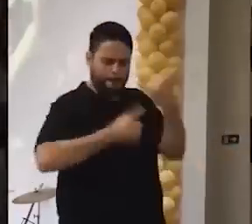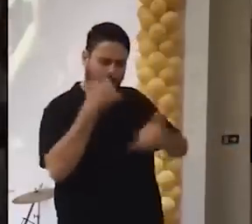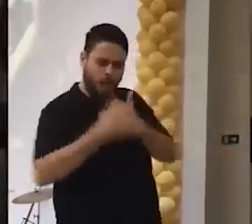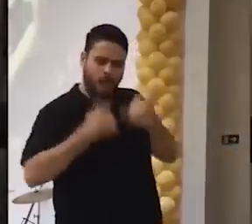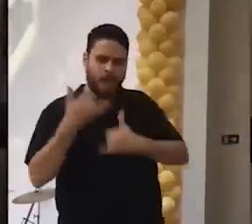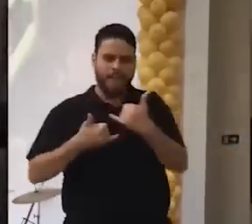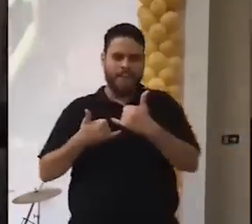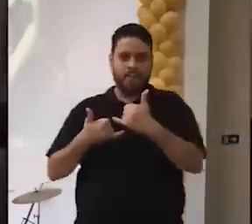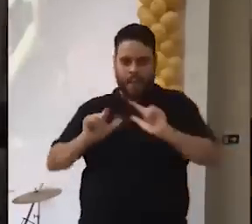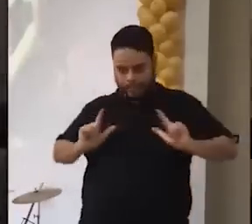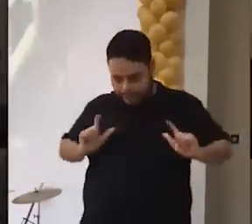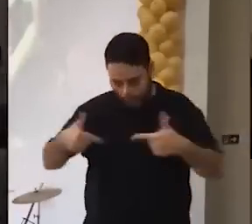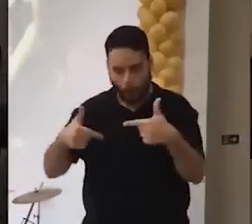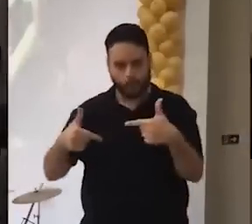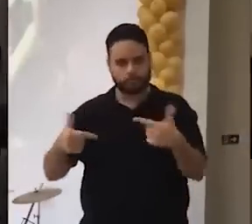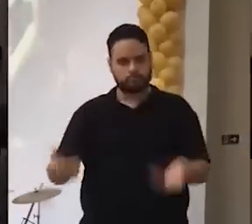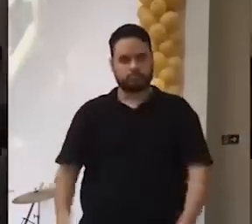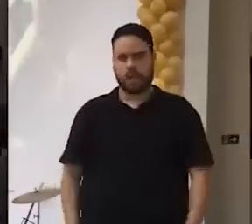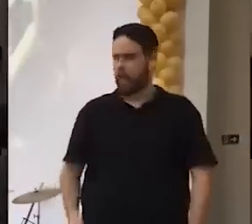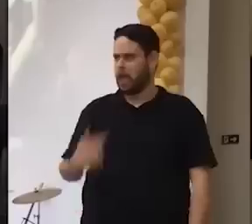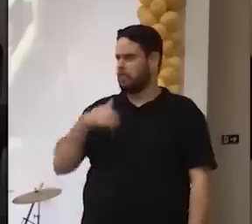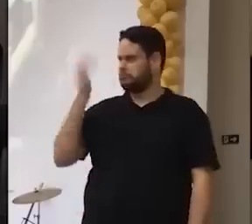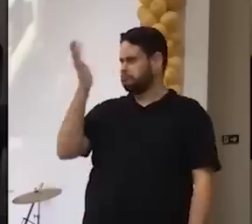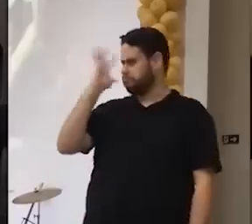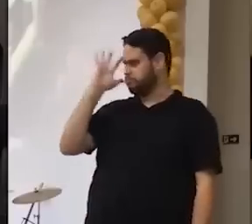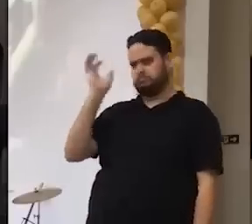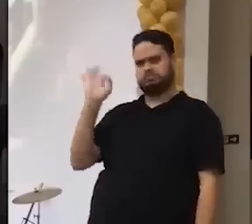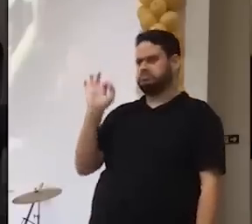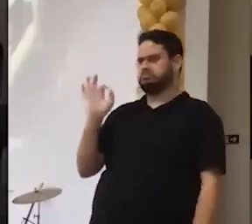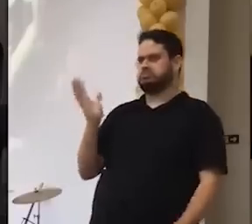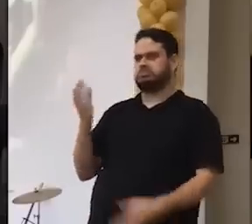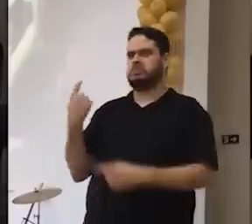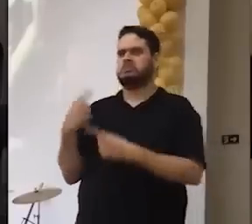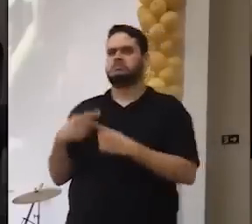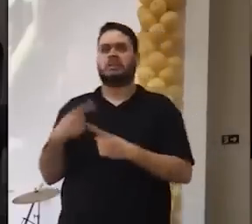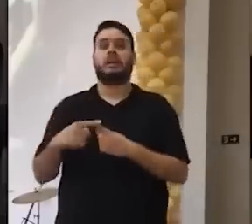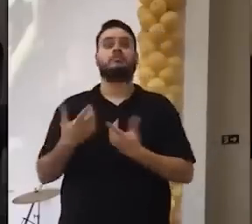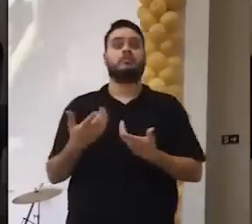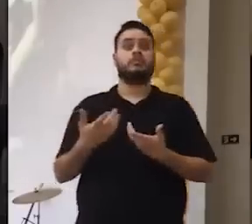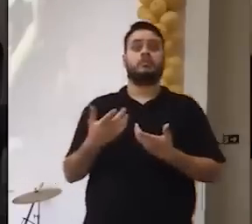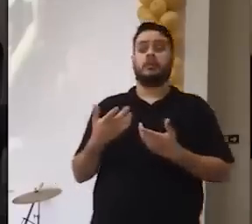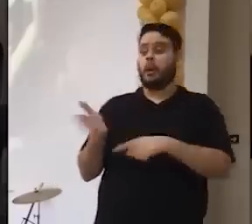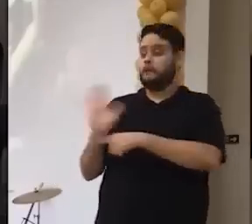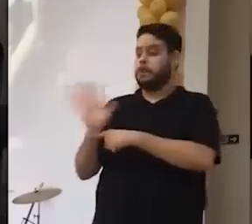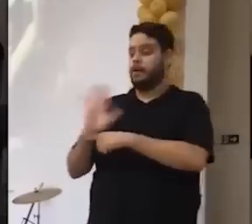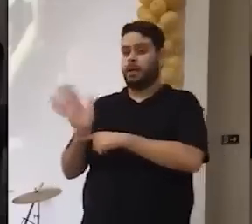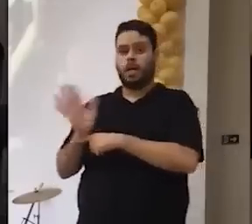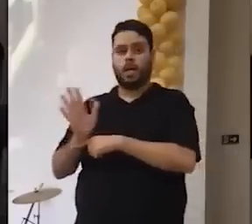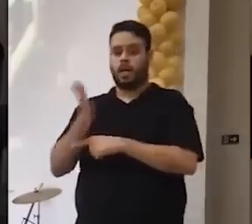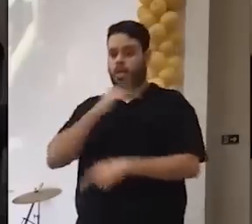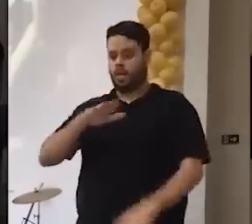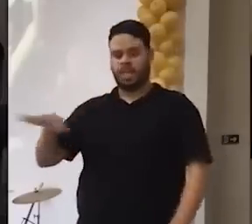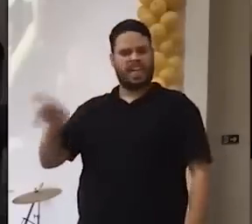Até hoje eu não entendo por que programa infantil tem que ter tanto demônio e tanta violência.